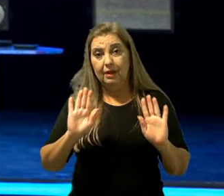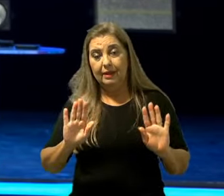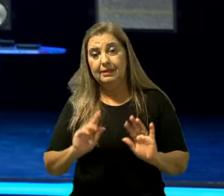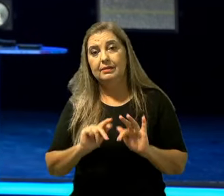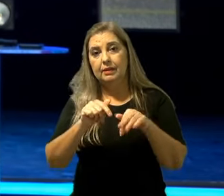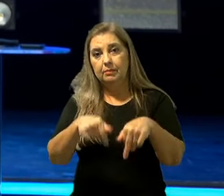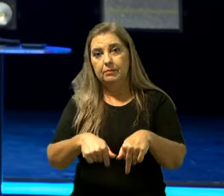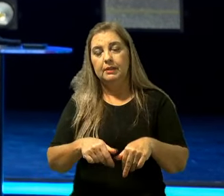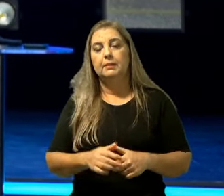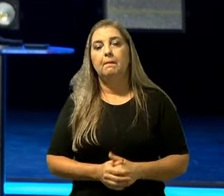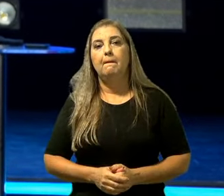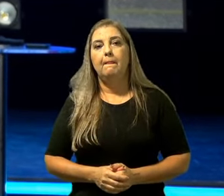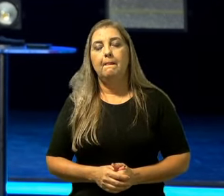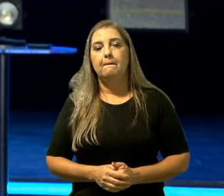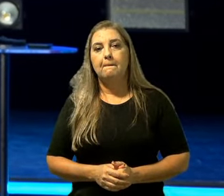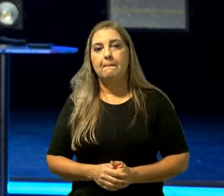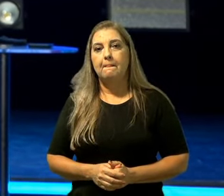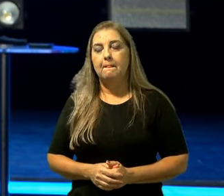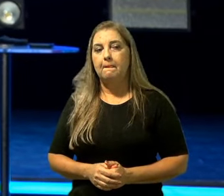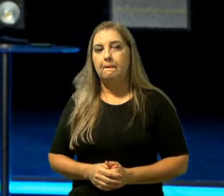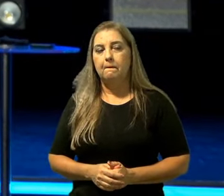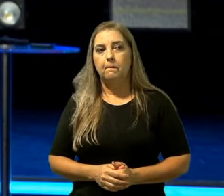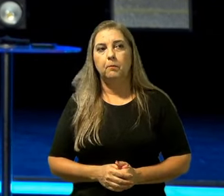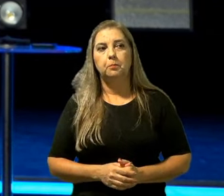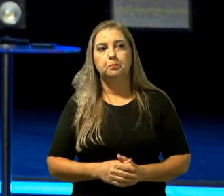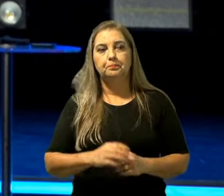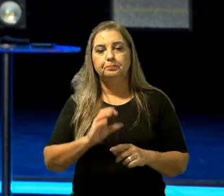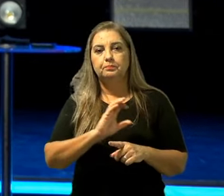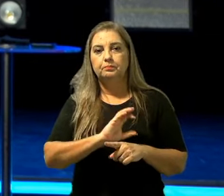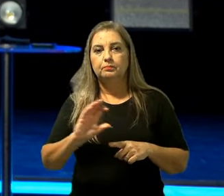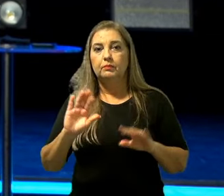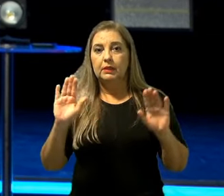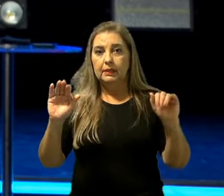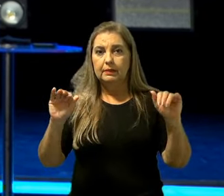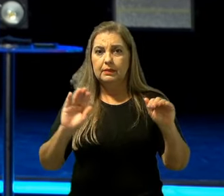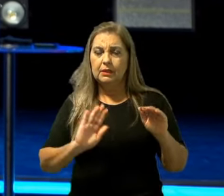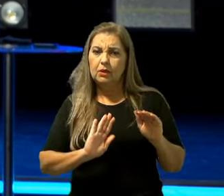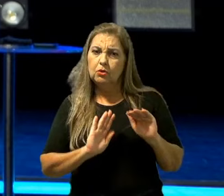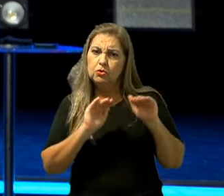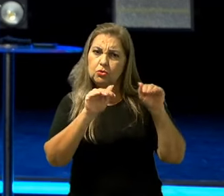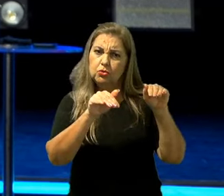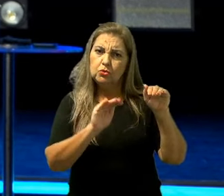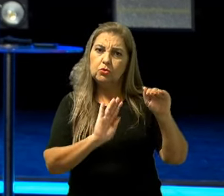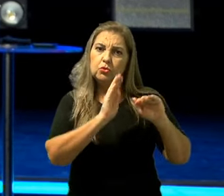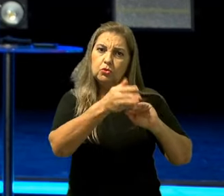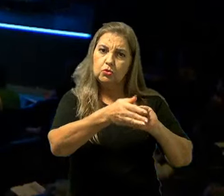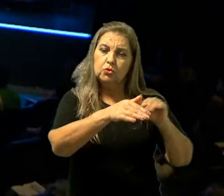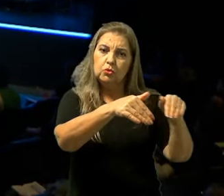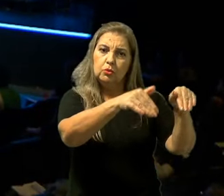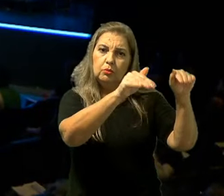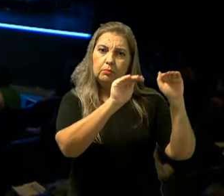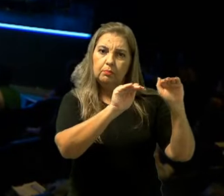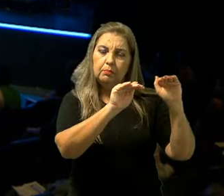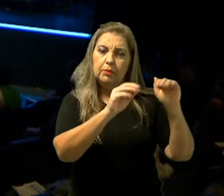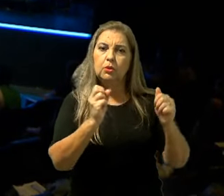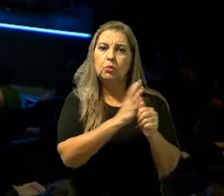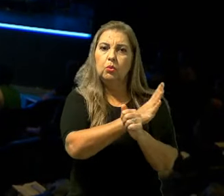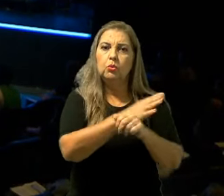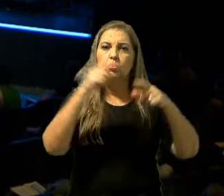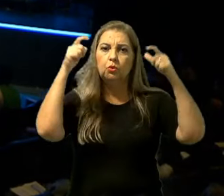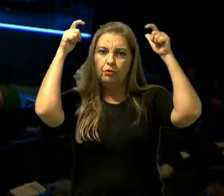Êxodo capítulo 1, e olha só o que diz no versículo 8. Então subiu ao trono do Egito um novo rei, que